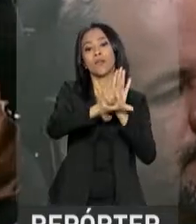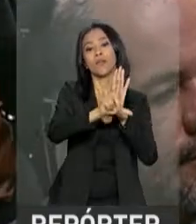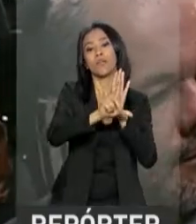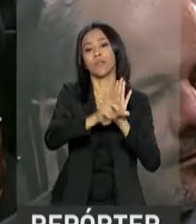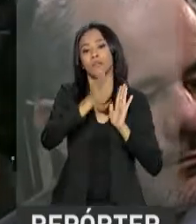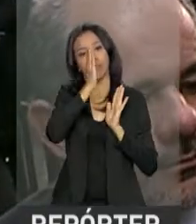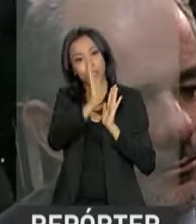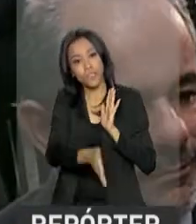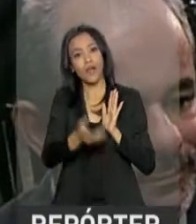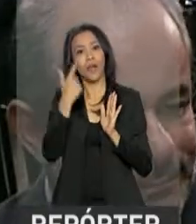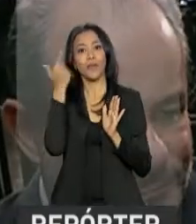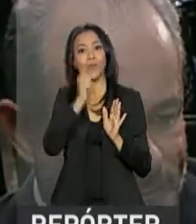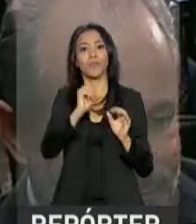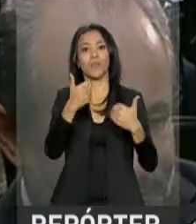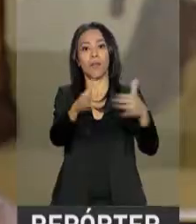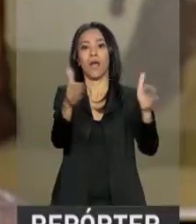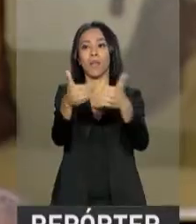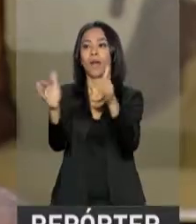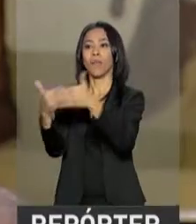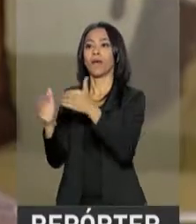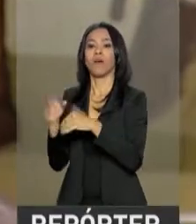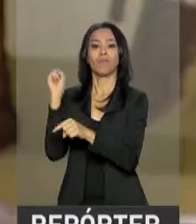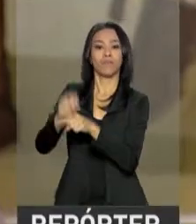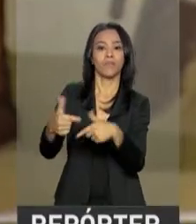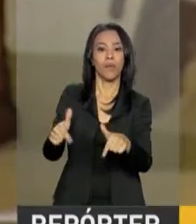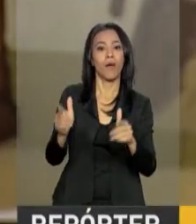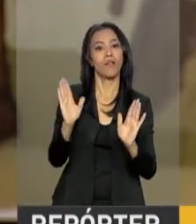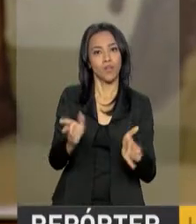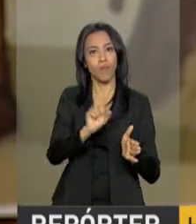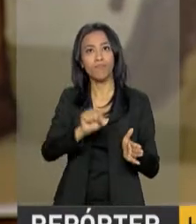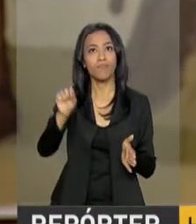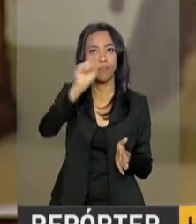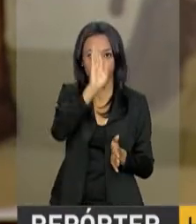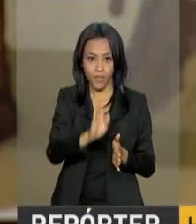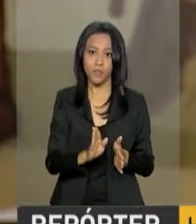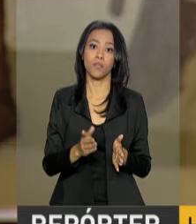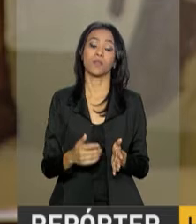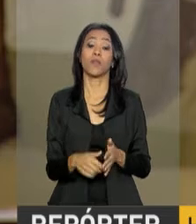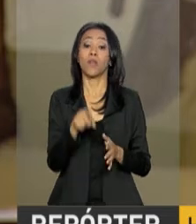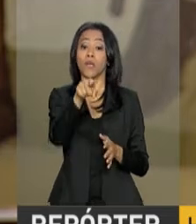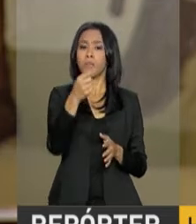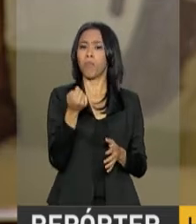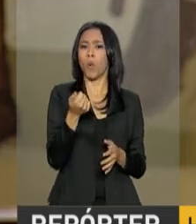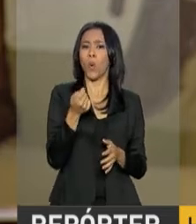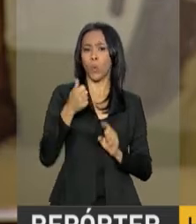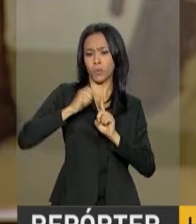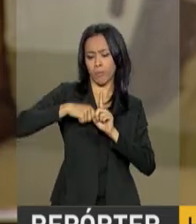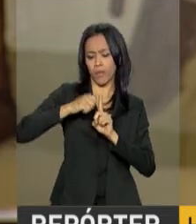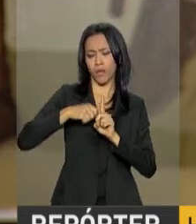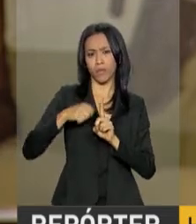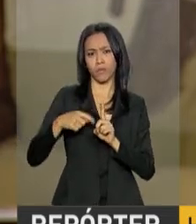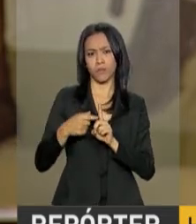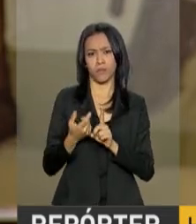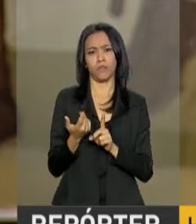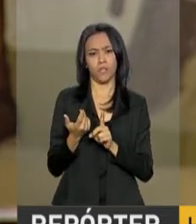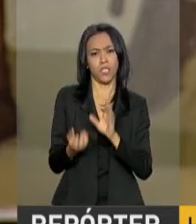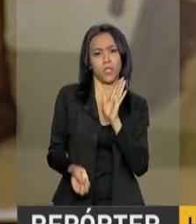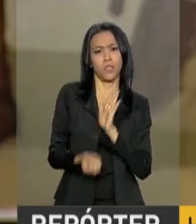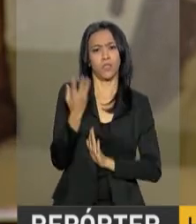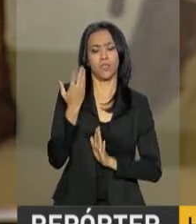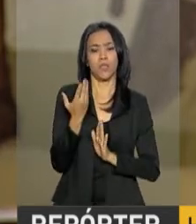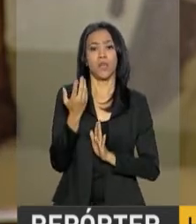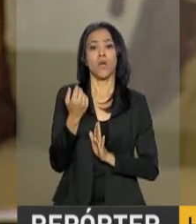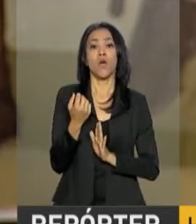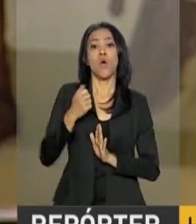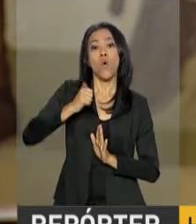gerando empregos no país os resultados até aqui ainda poucos meses desde a sua implementação em 11 de novembro